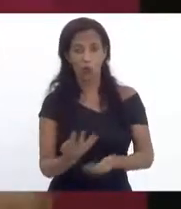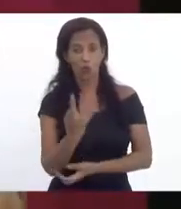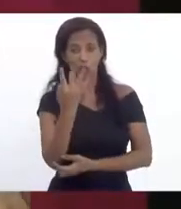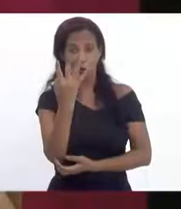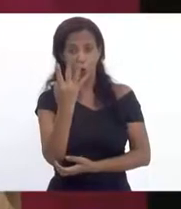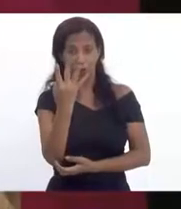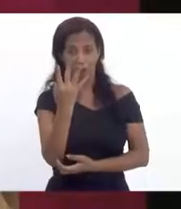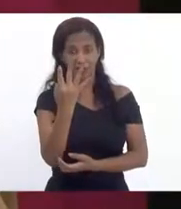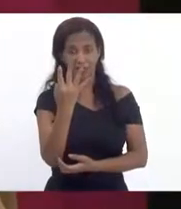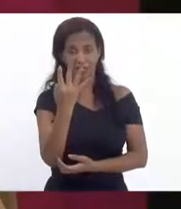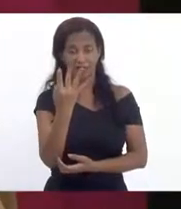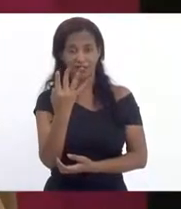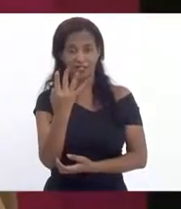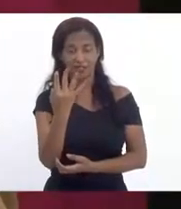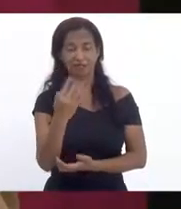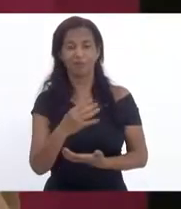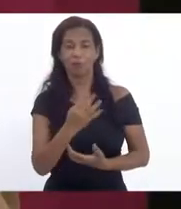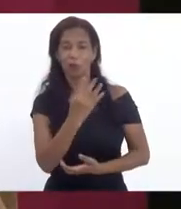cabeças,